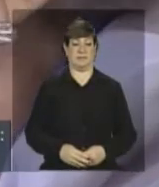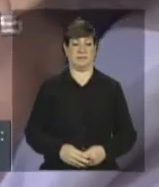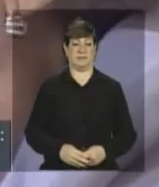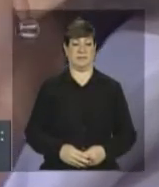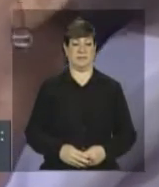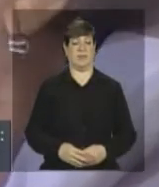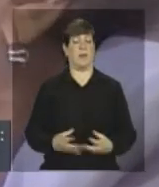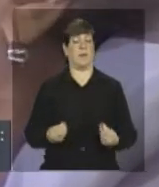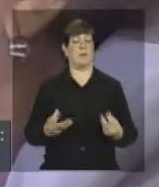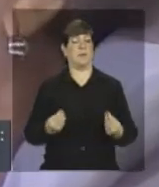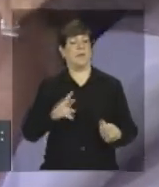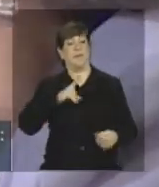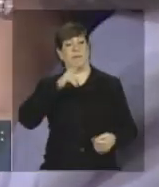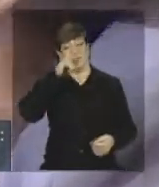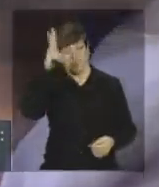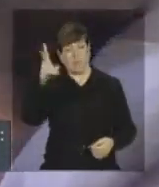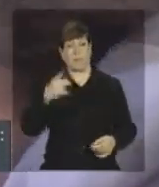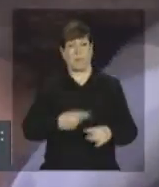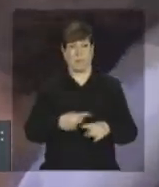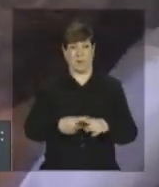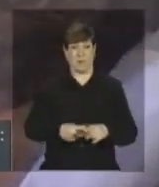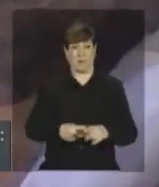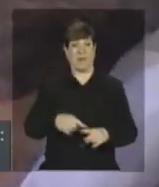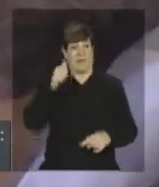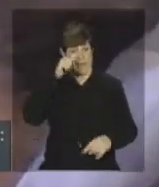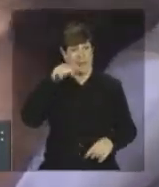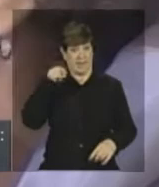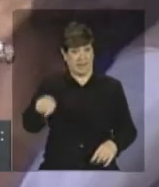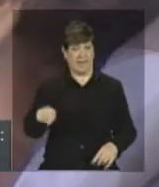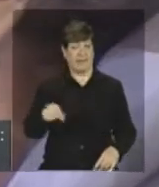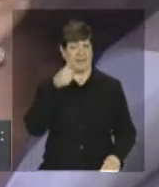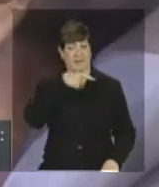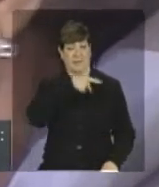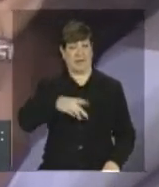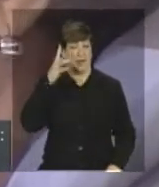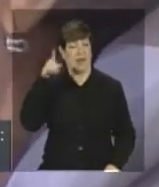é tão forte porque ela é forte,